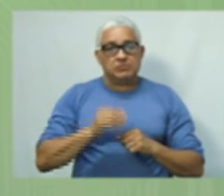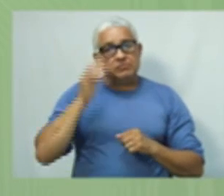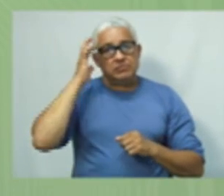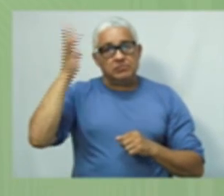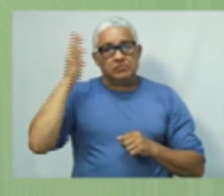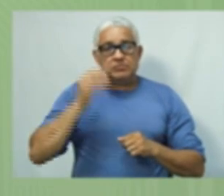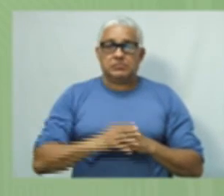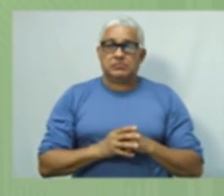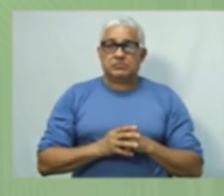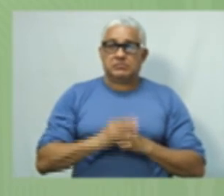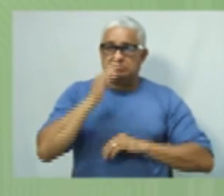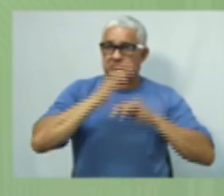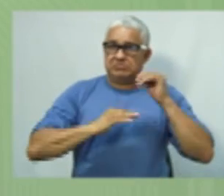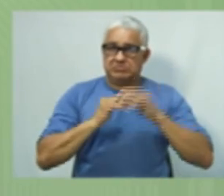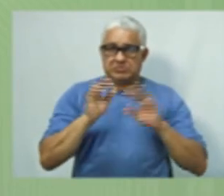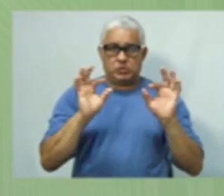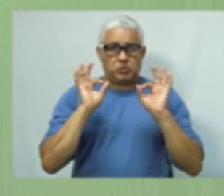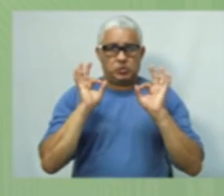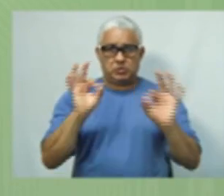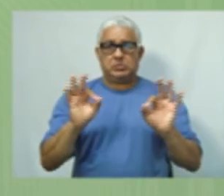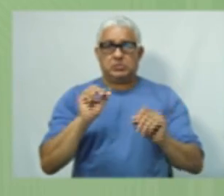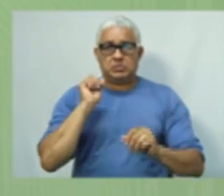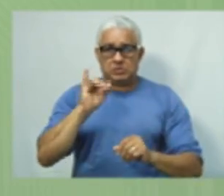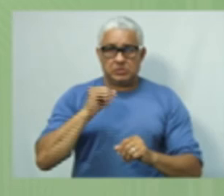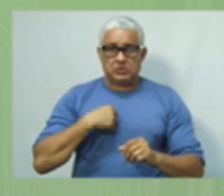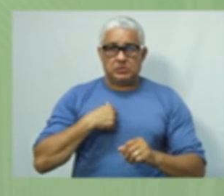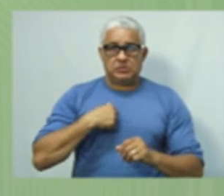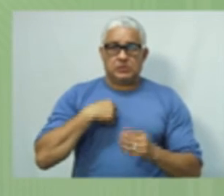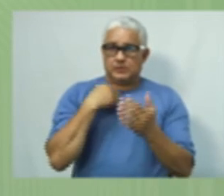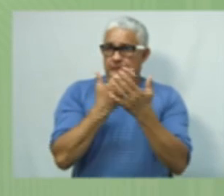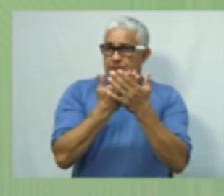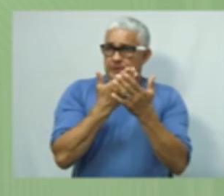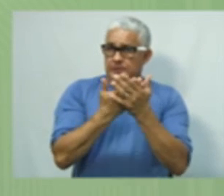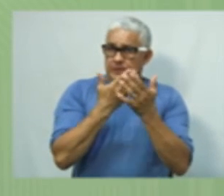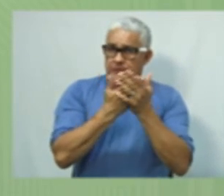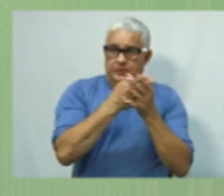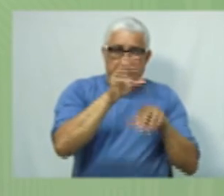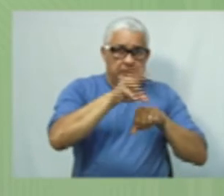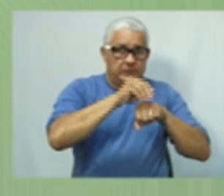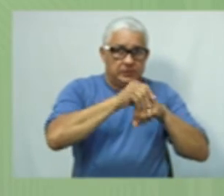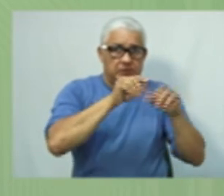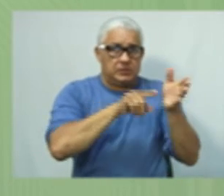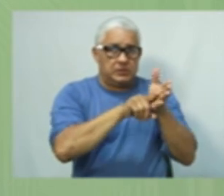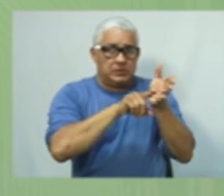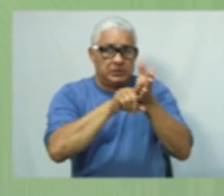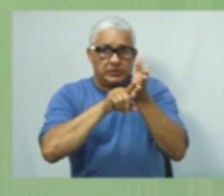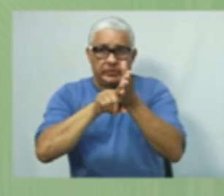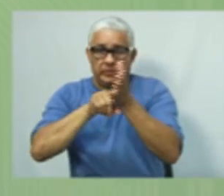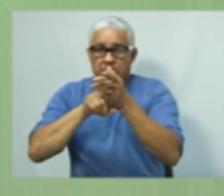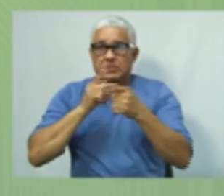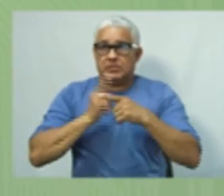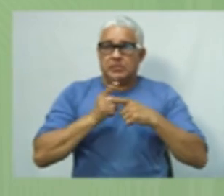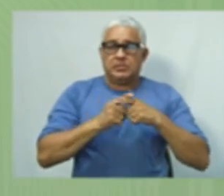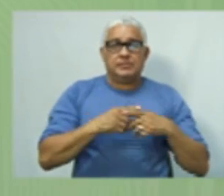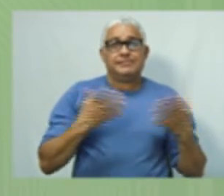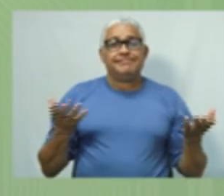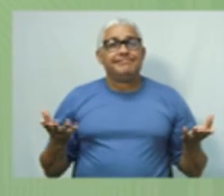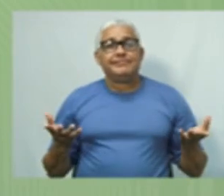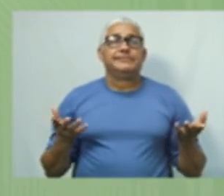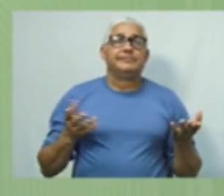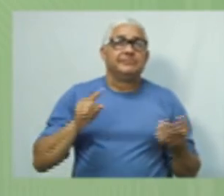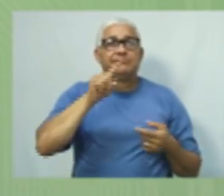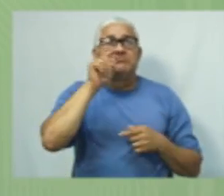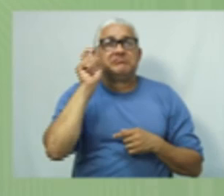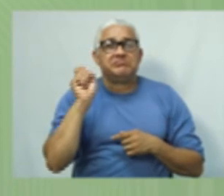carreira brilhante, se eu busco o saber, o conhecimento, né? Porque aí fala assim, mas professora,